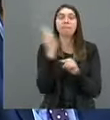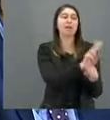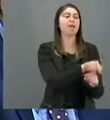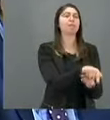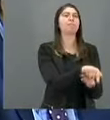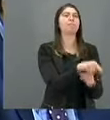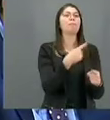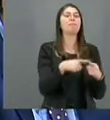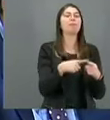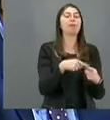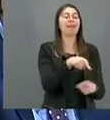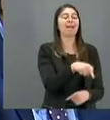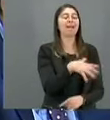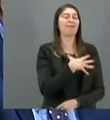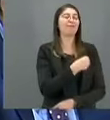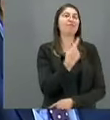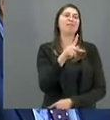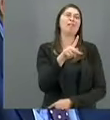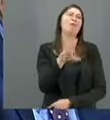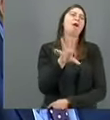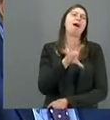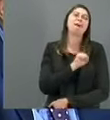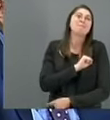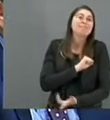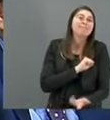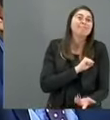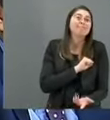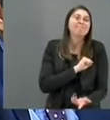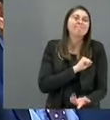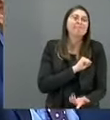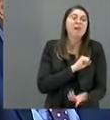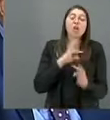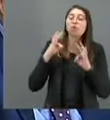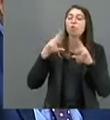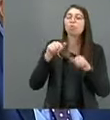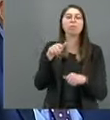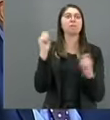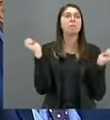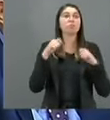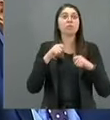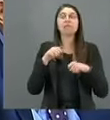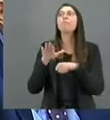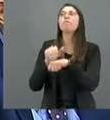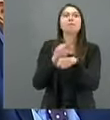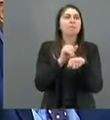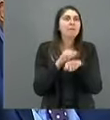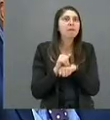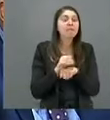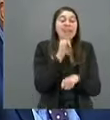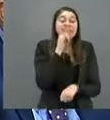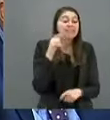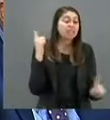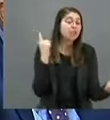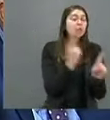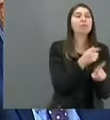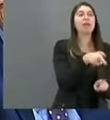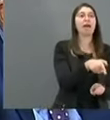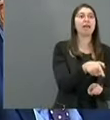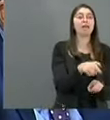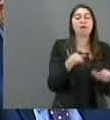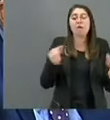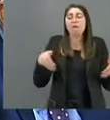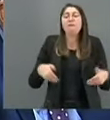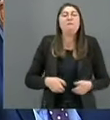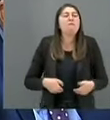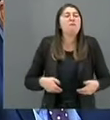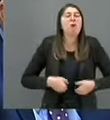ama. E se porventura você encontrasse esse filho seu ferido, machucado, com fome, emagrecido, o que você